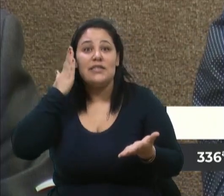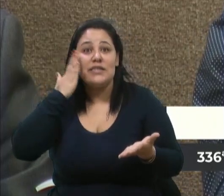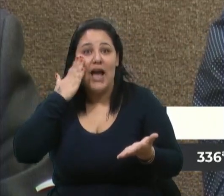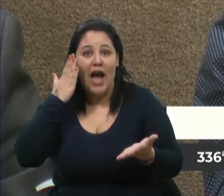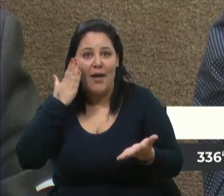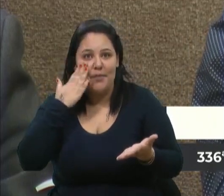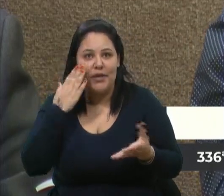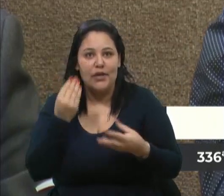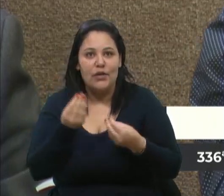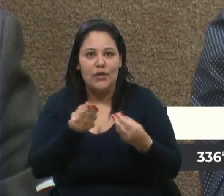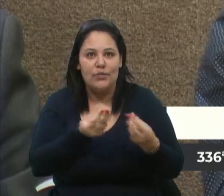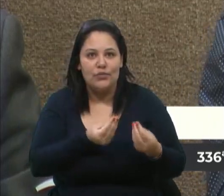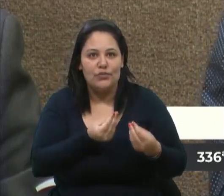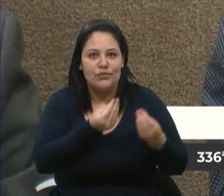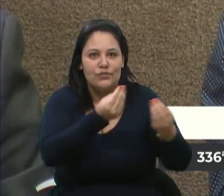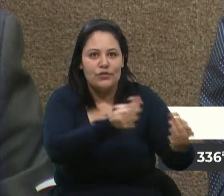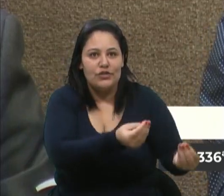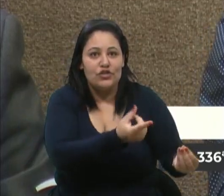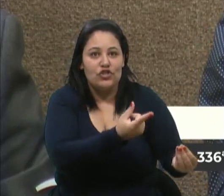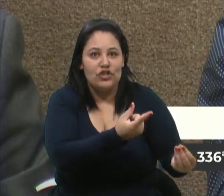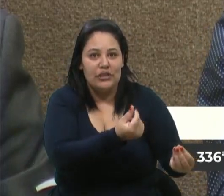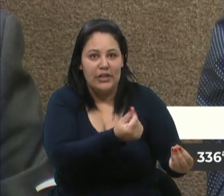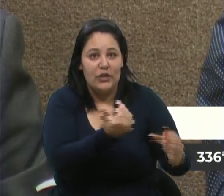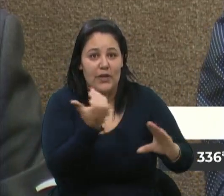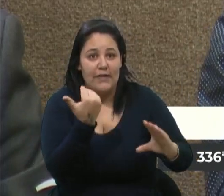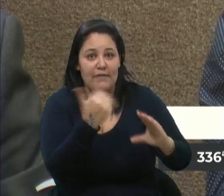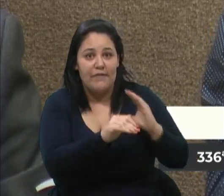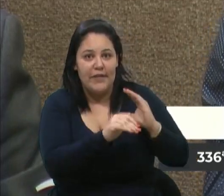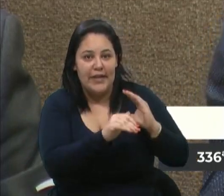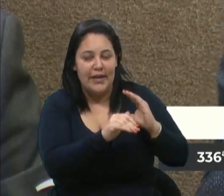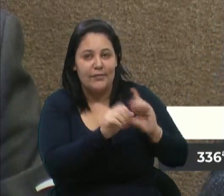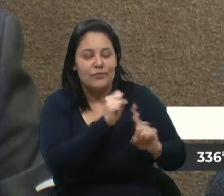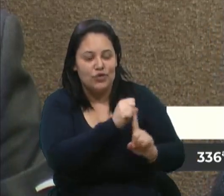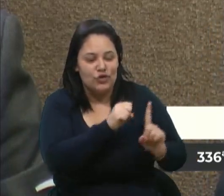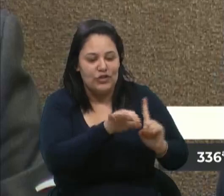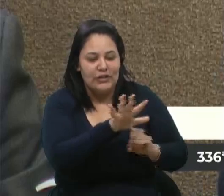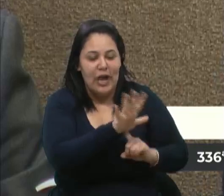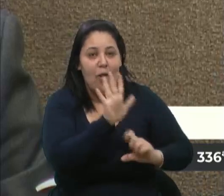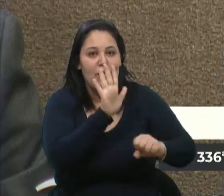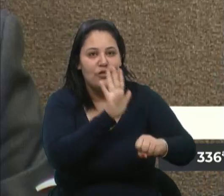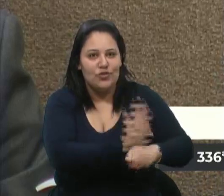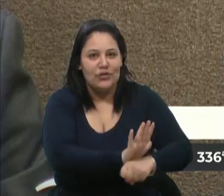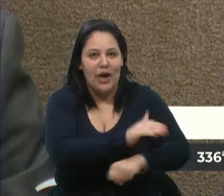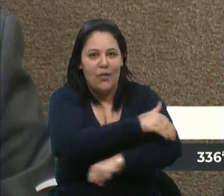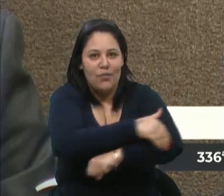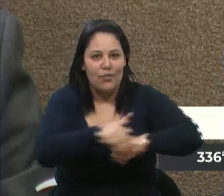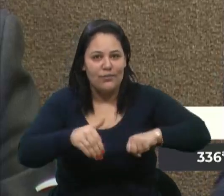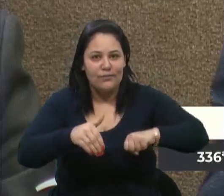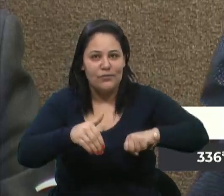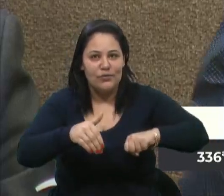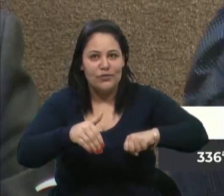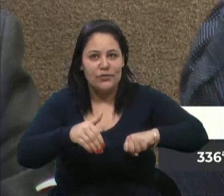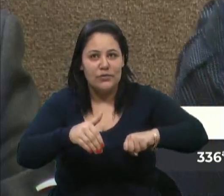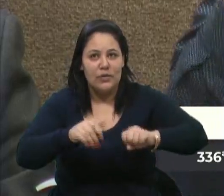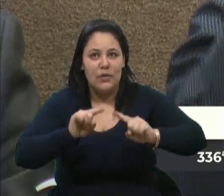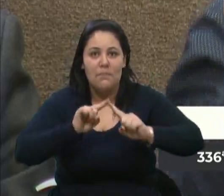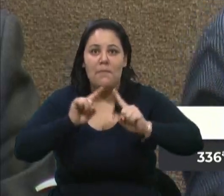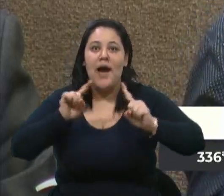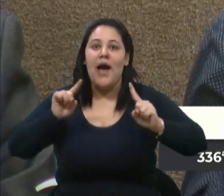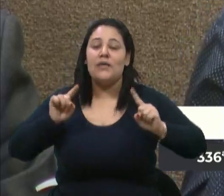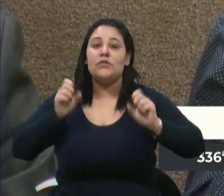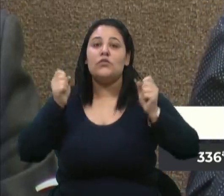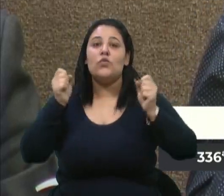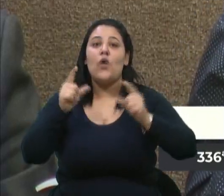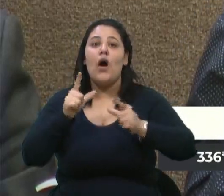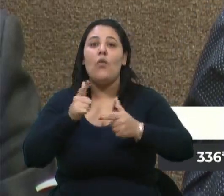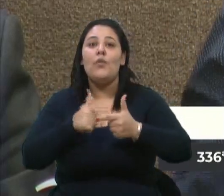parte desse dinheiro vai para essas instituições sociais para ajudar esses moradores de ruas, só que, qual é que é o